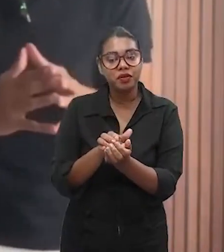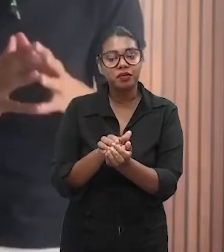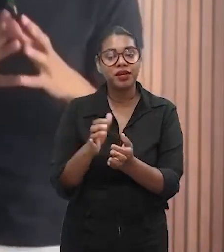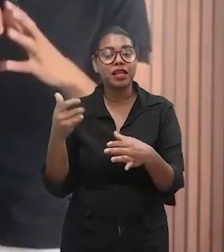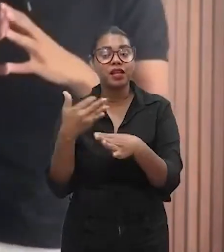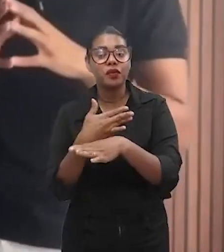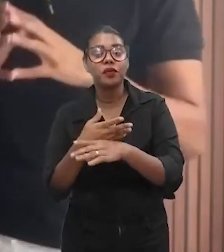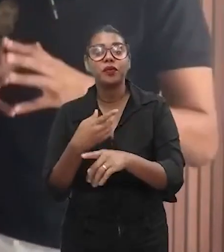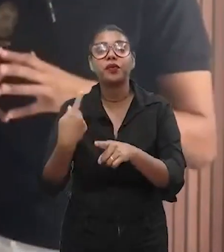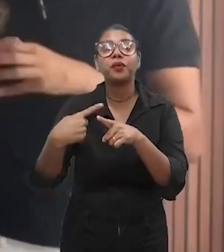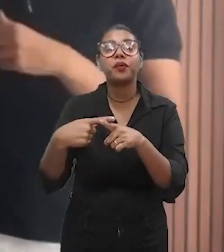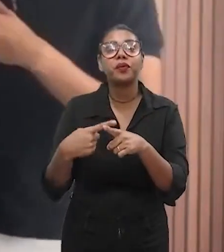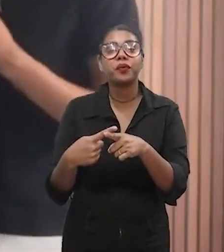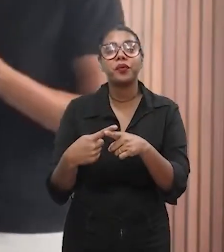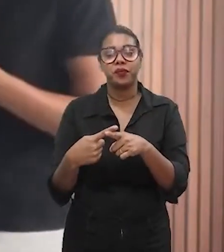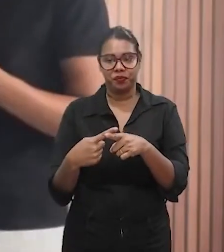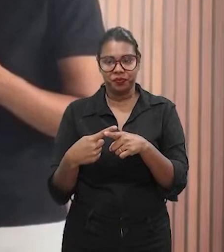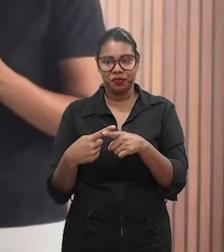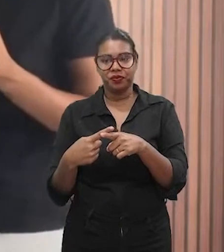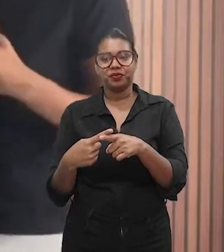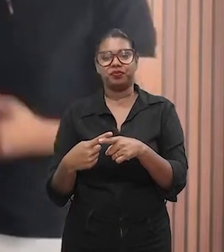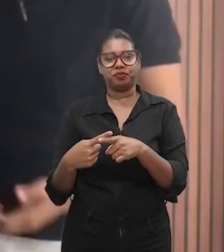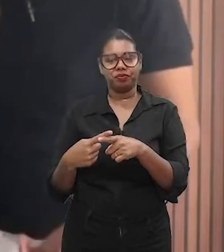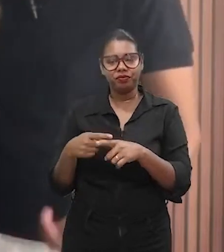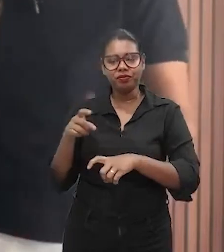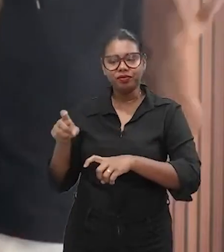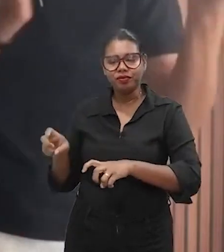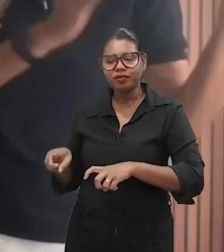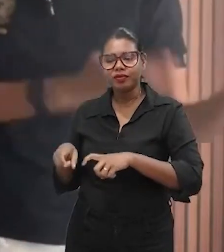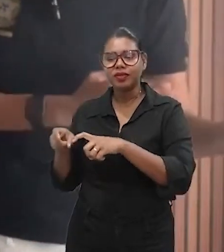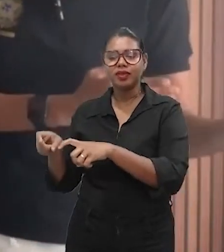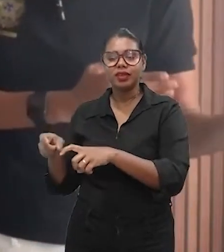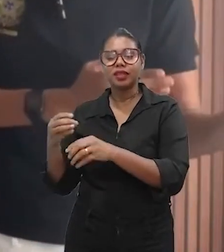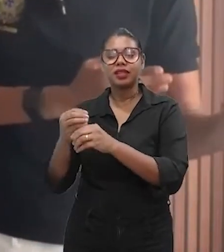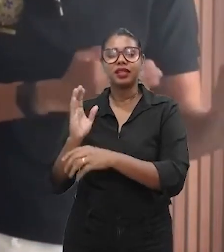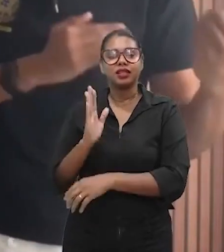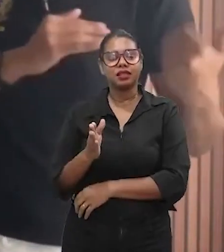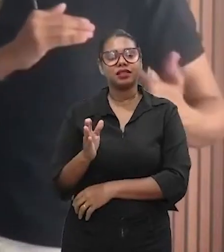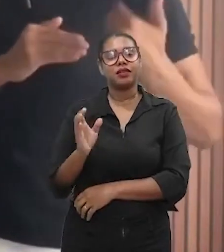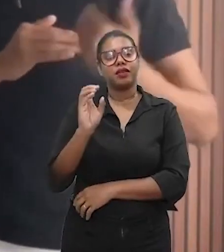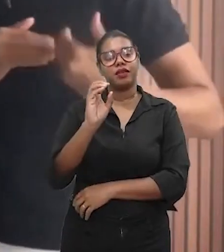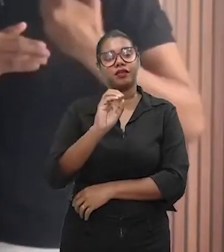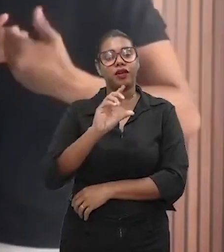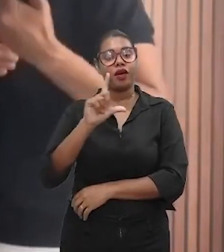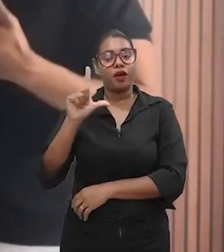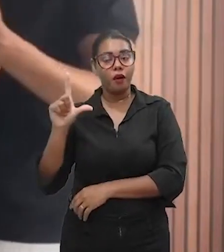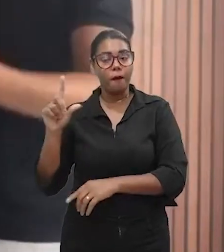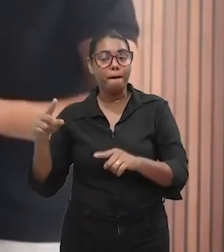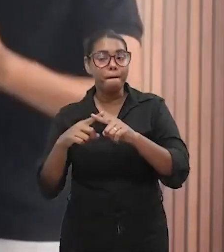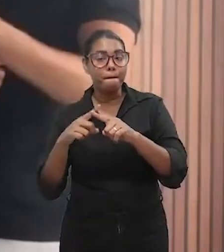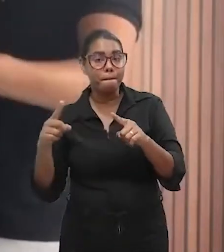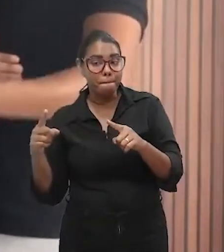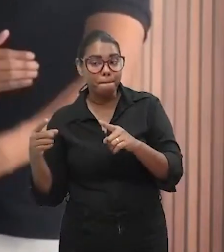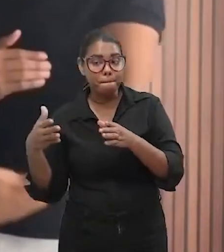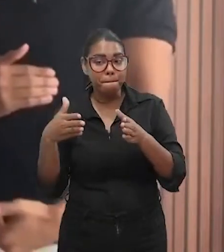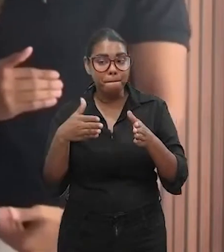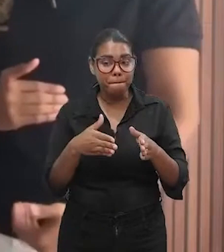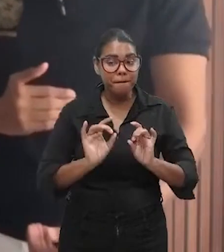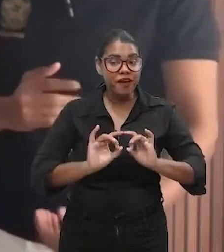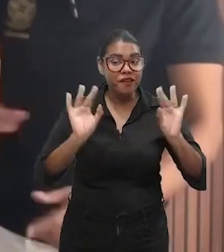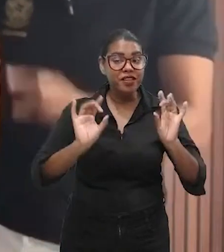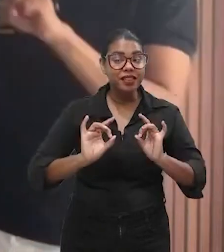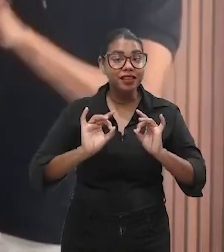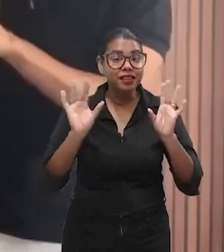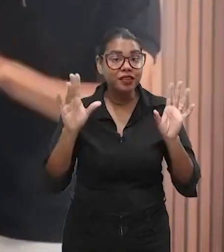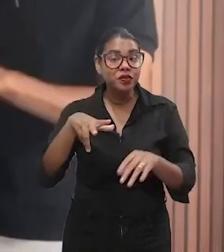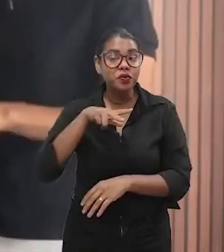Recife. Por quê? Porque os grandes produtores naquela época ficavam em Olinda, mas a grande maioria dos